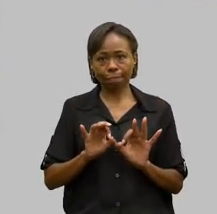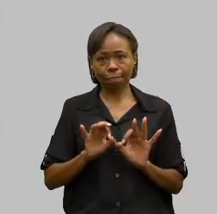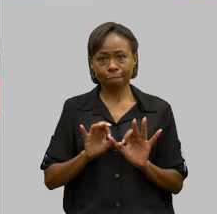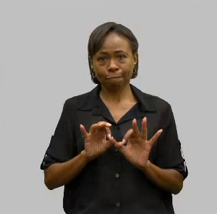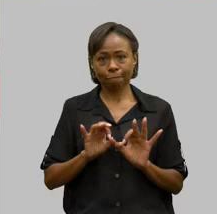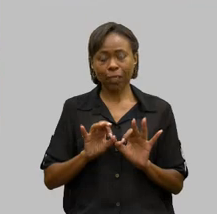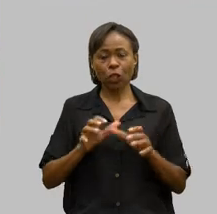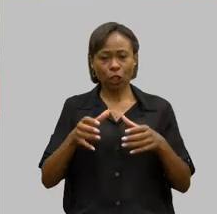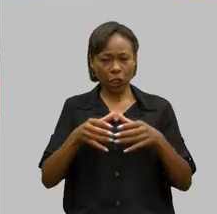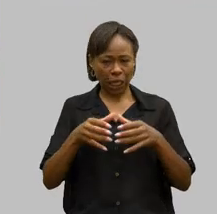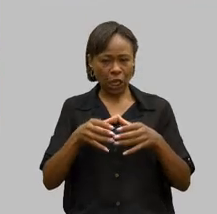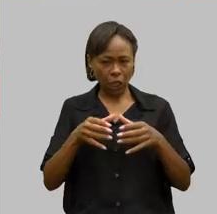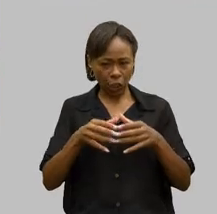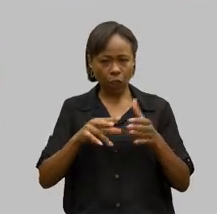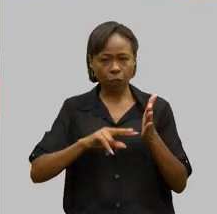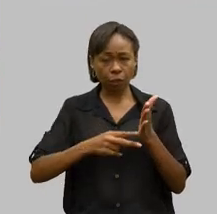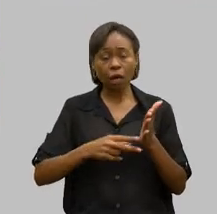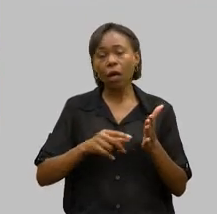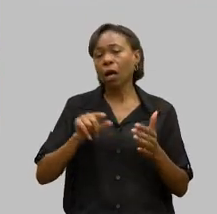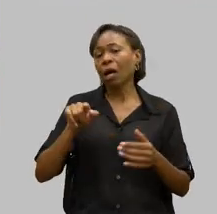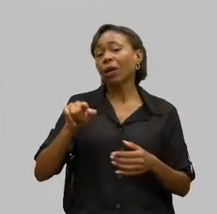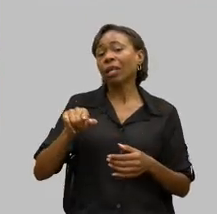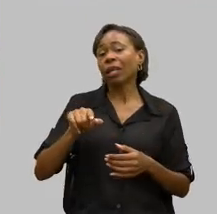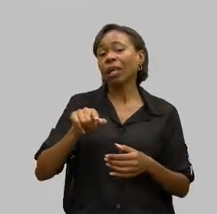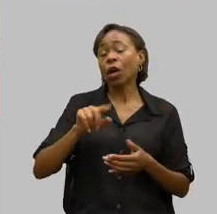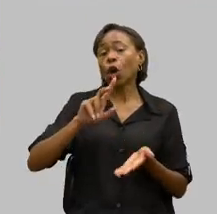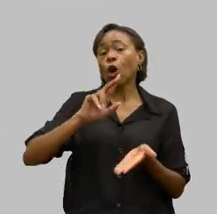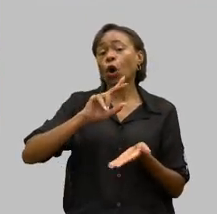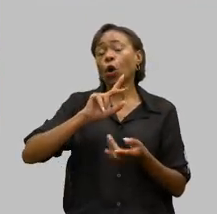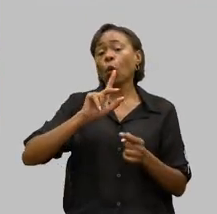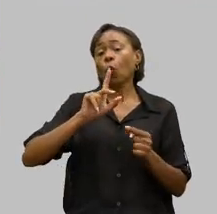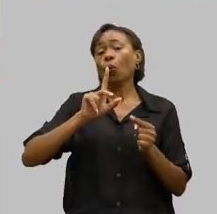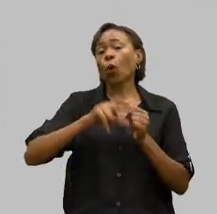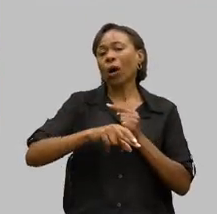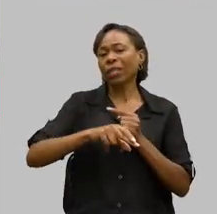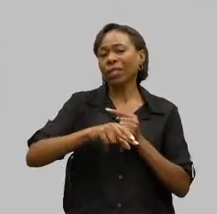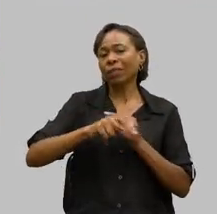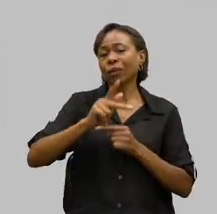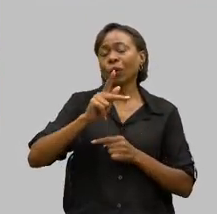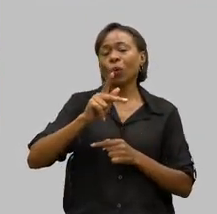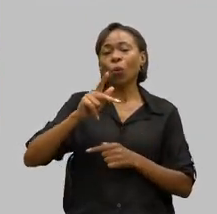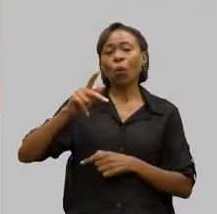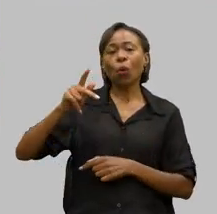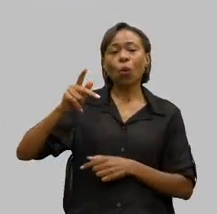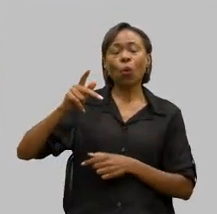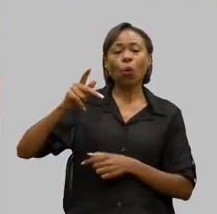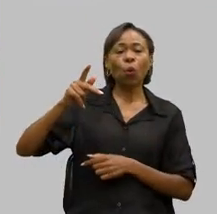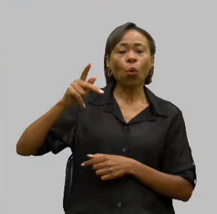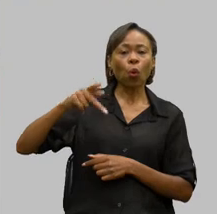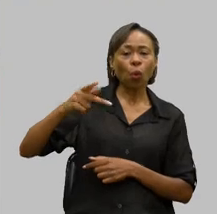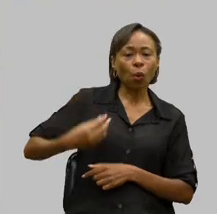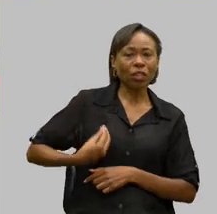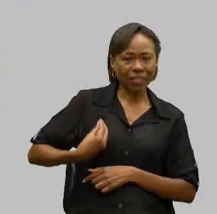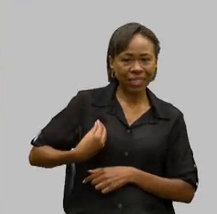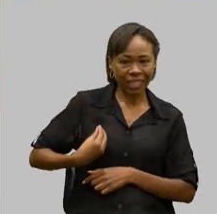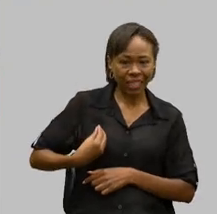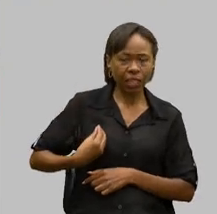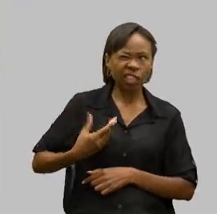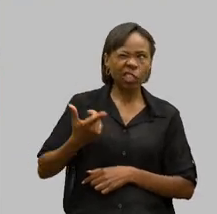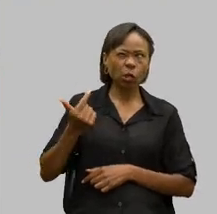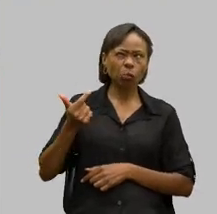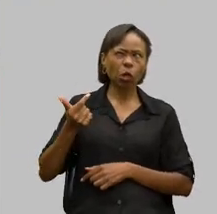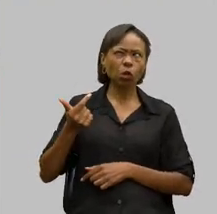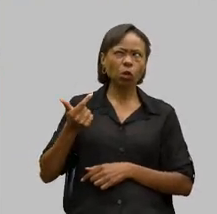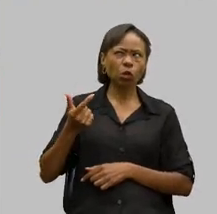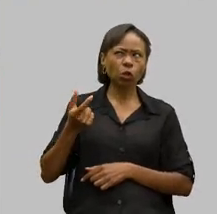categoria, começa a cortar ponto. Nós não tínhamos isso desde 2012 ou 2013, alguma coisa